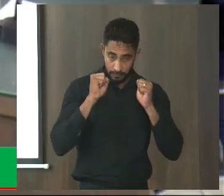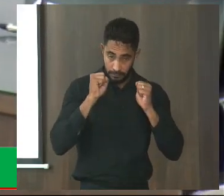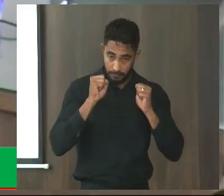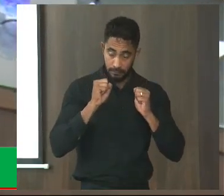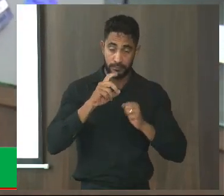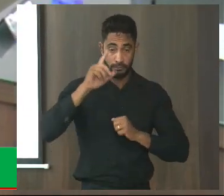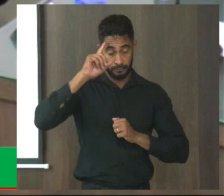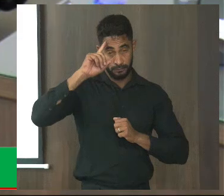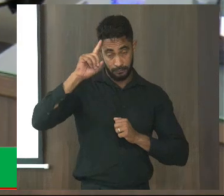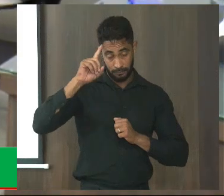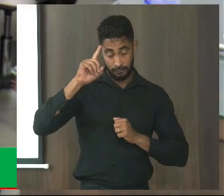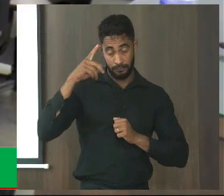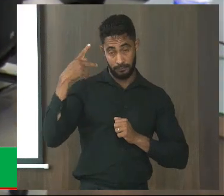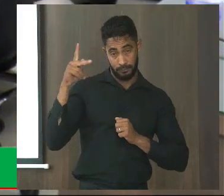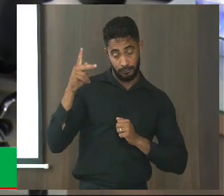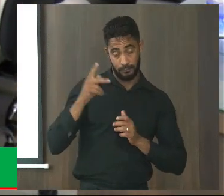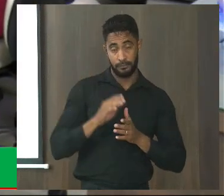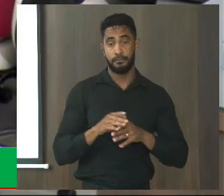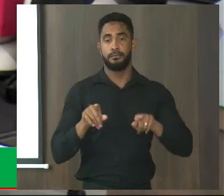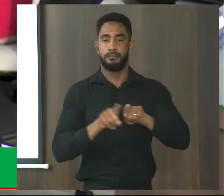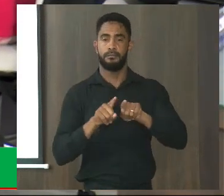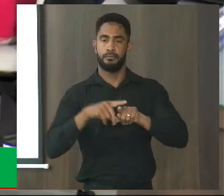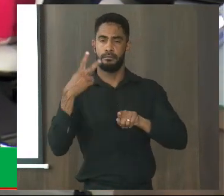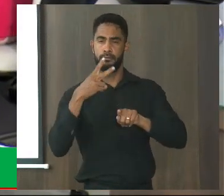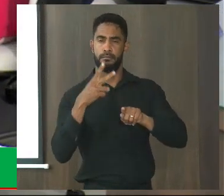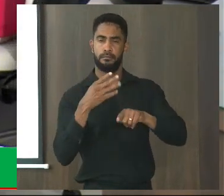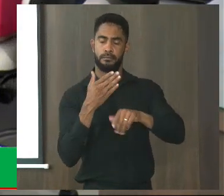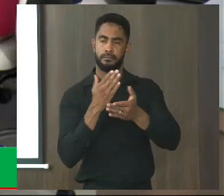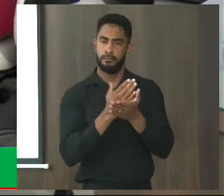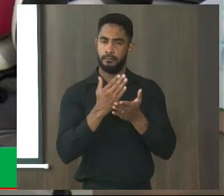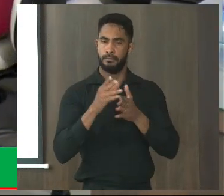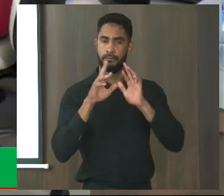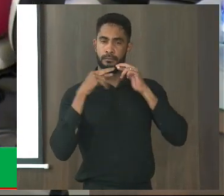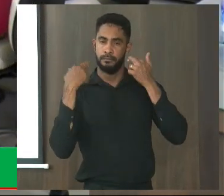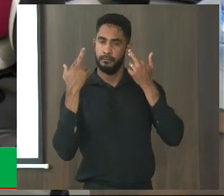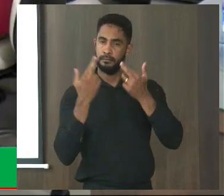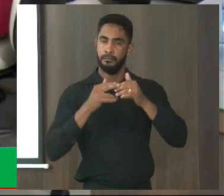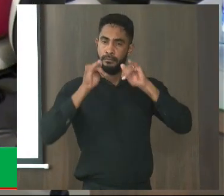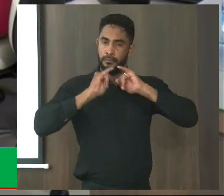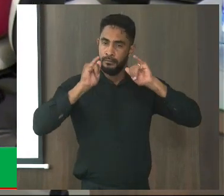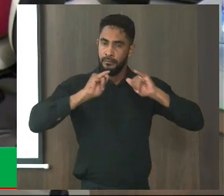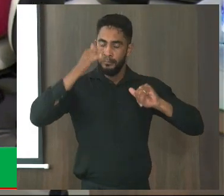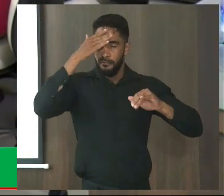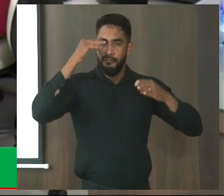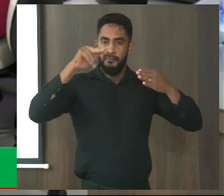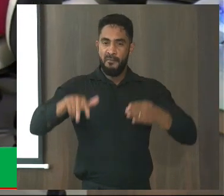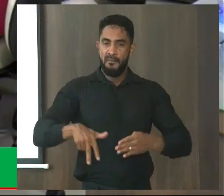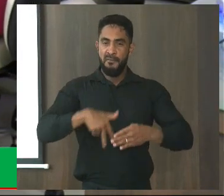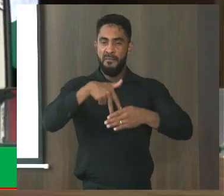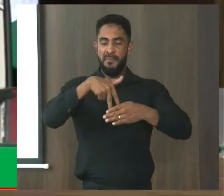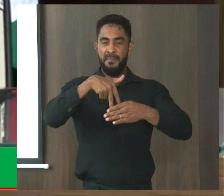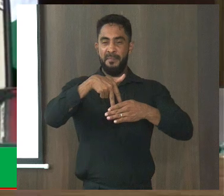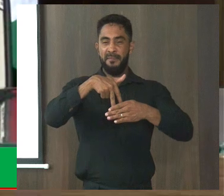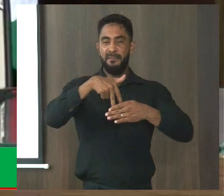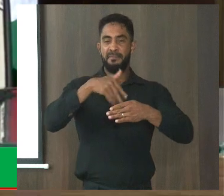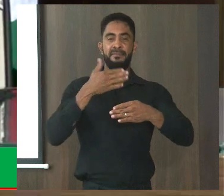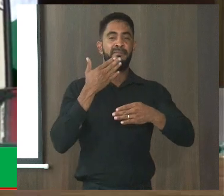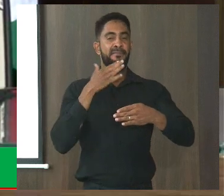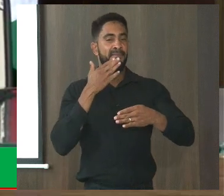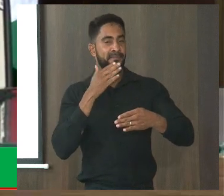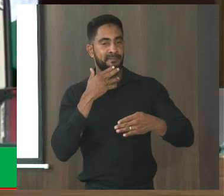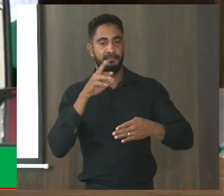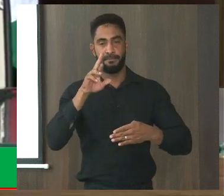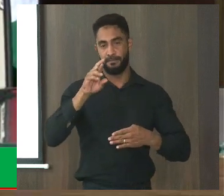o senhor presidente passou para a segunda parte da reunião, que compreendeu as manifestações dos oradores inscritos. Quais sejam o